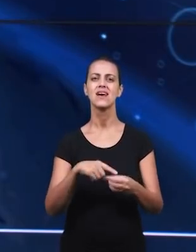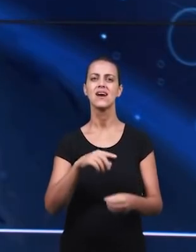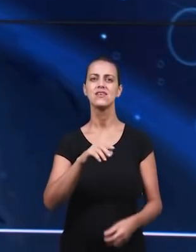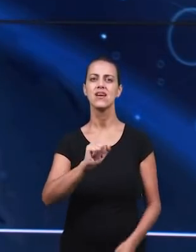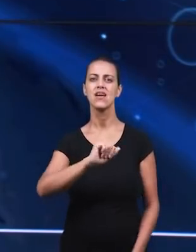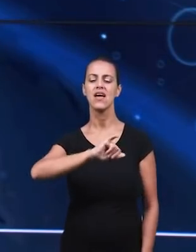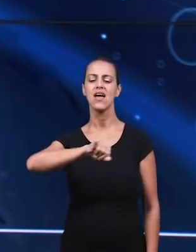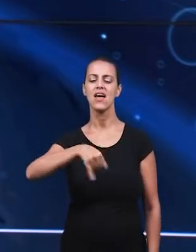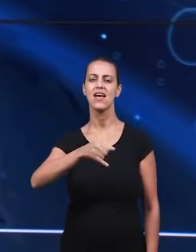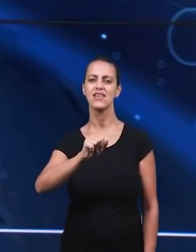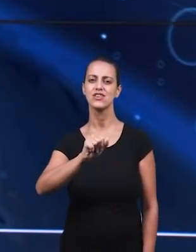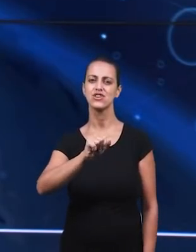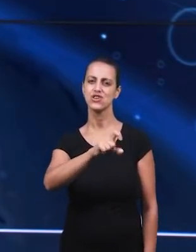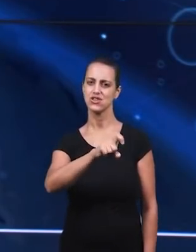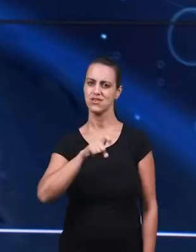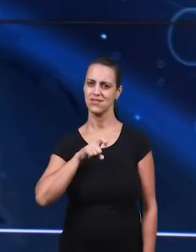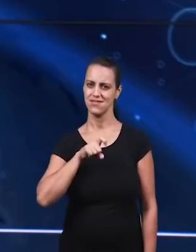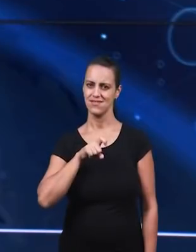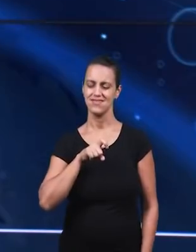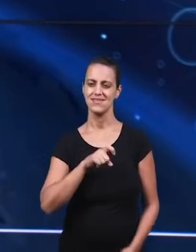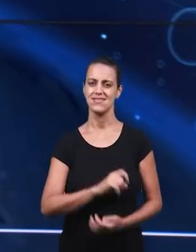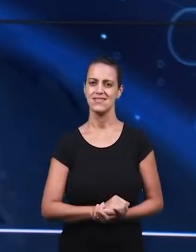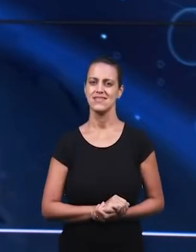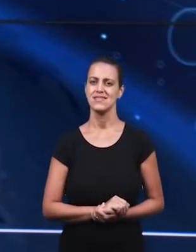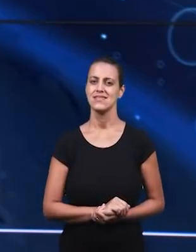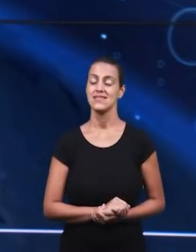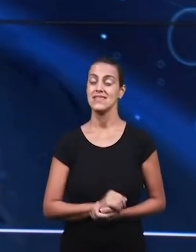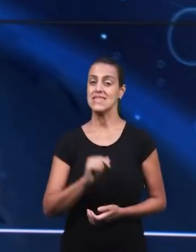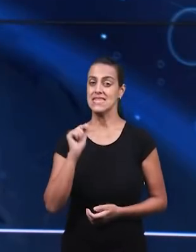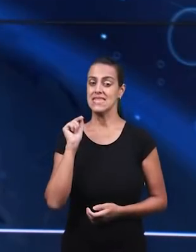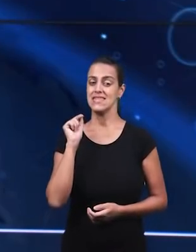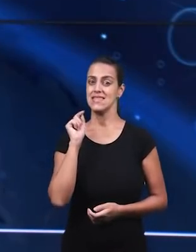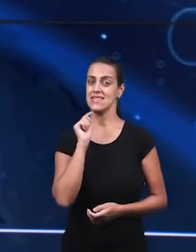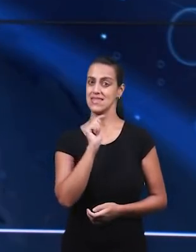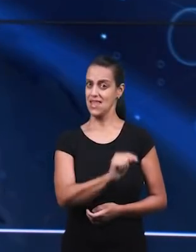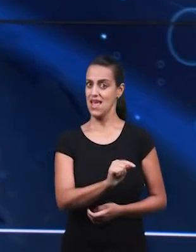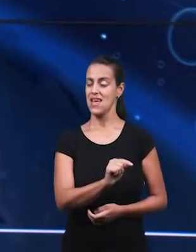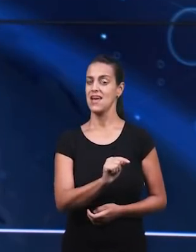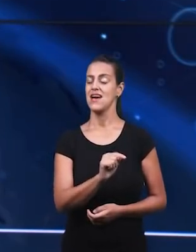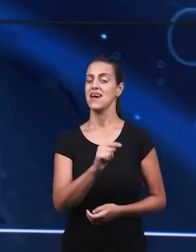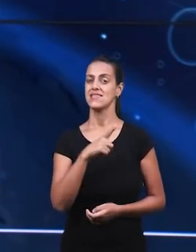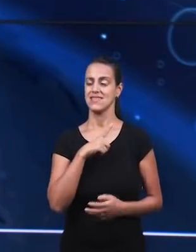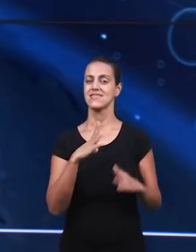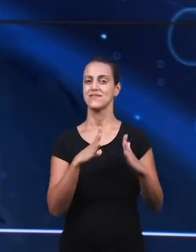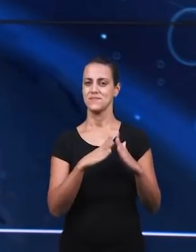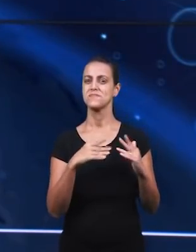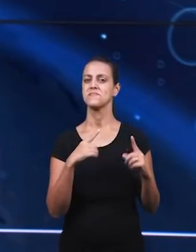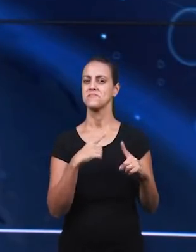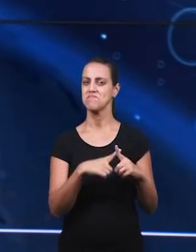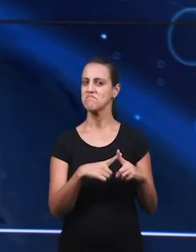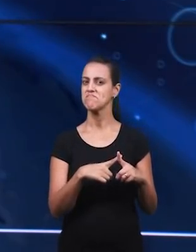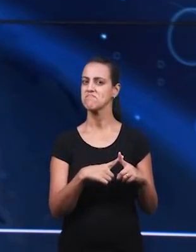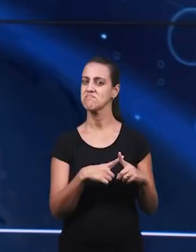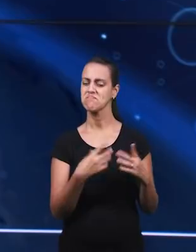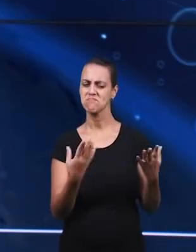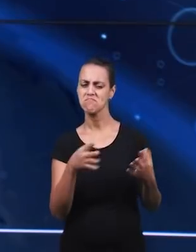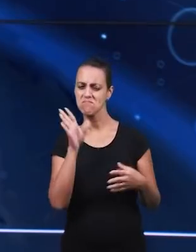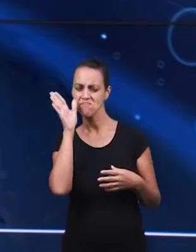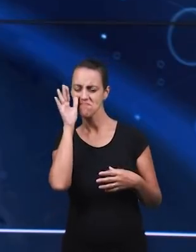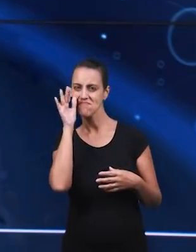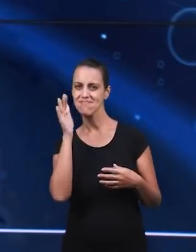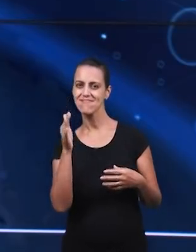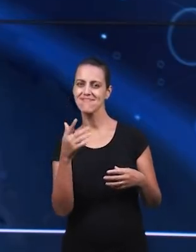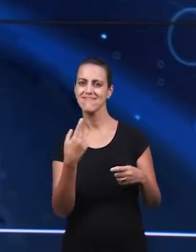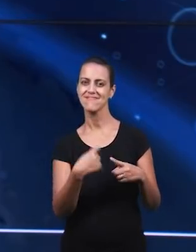ou Ajax. E ali na cidade de Ajax nós vamos encontrar uma igreja muito interessante, porque é uma igreja